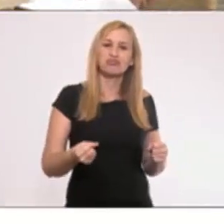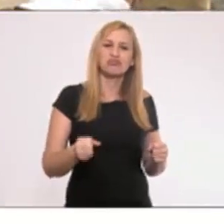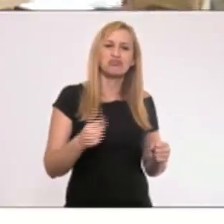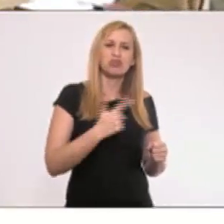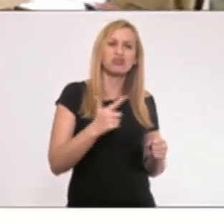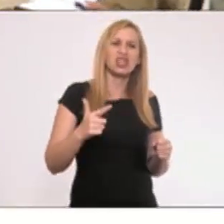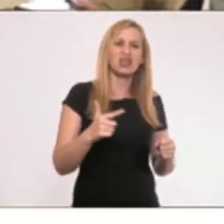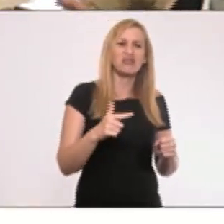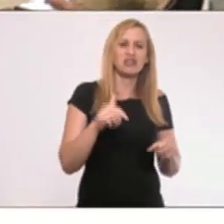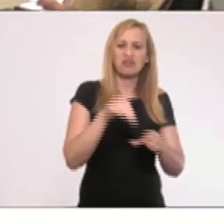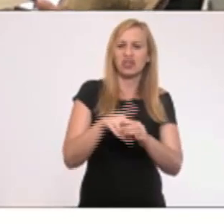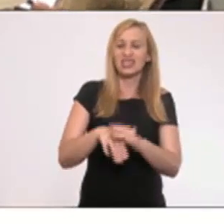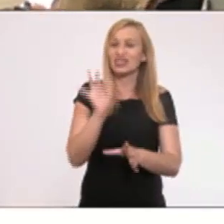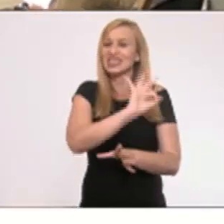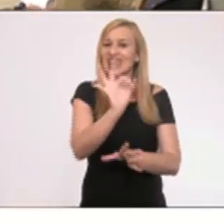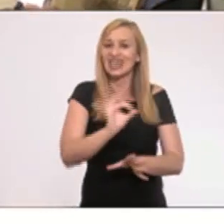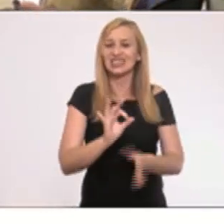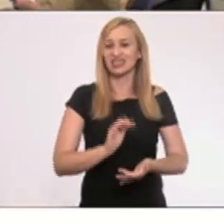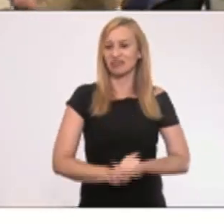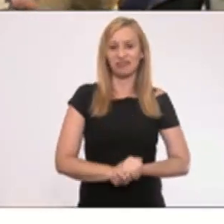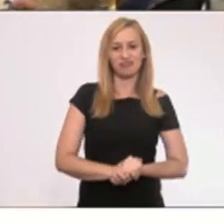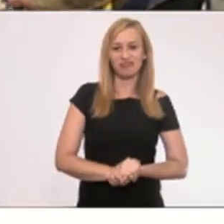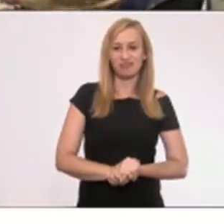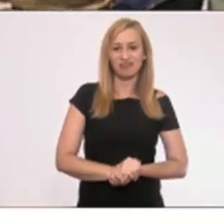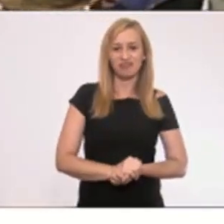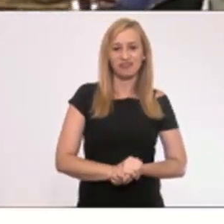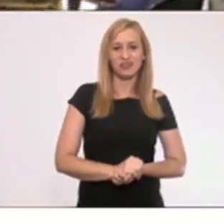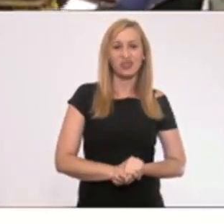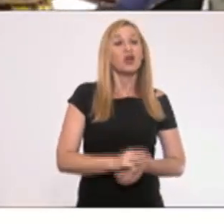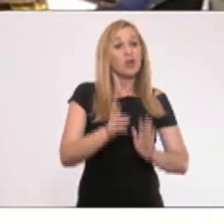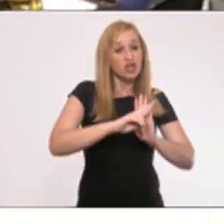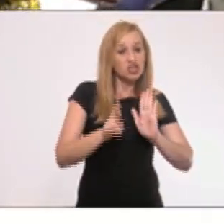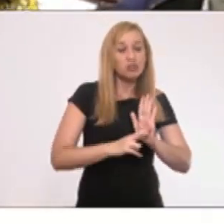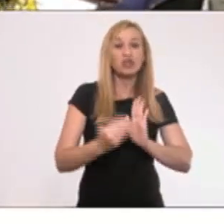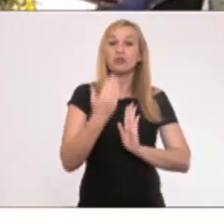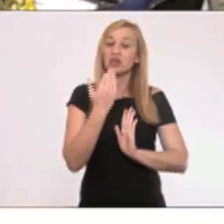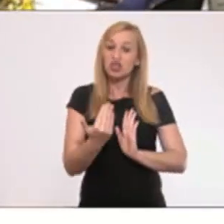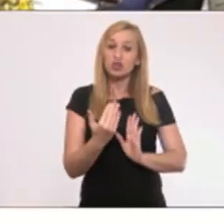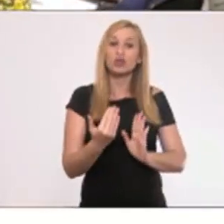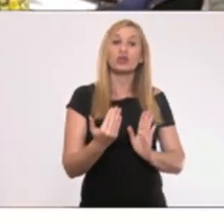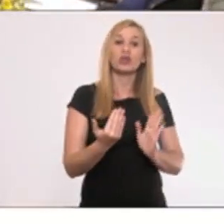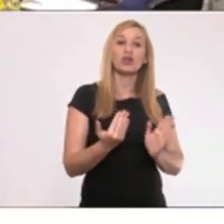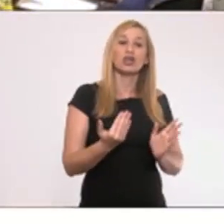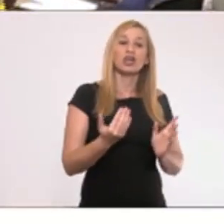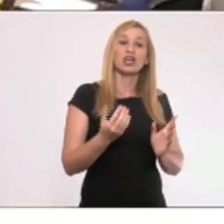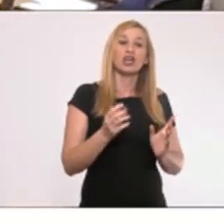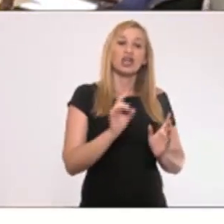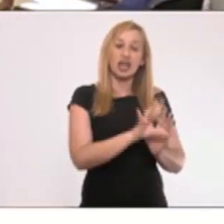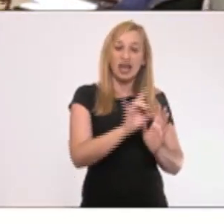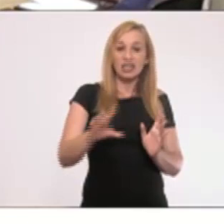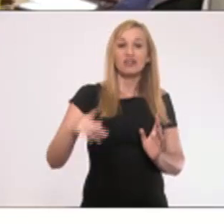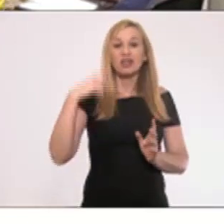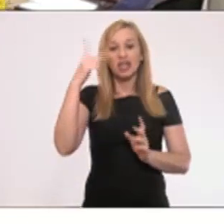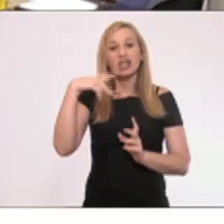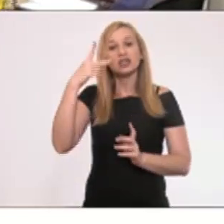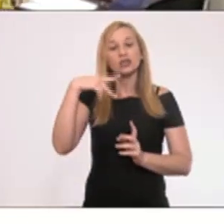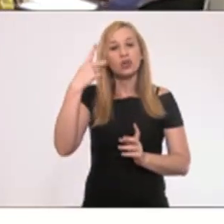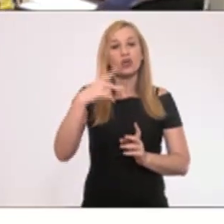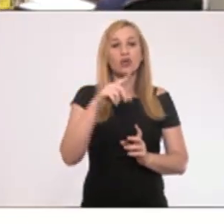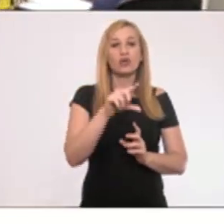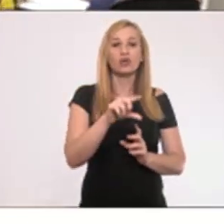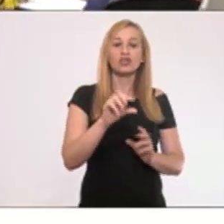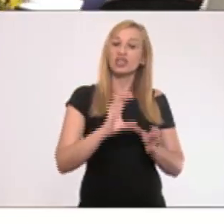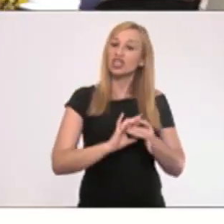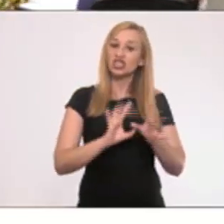eleição. O regimento assim permitiu que os vereadores o deixassem ali como o presidente